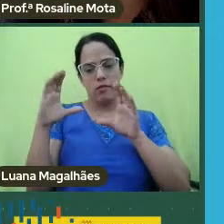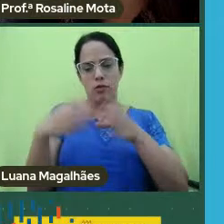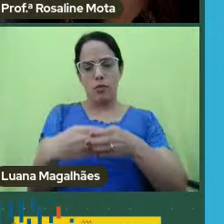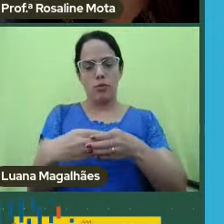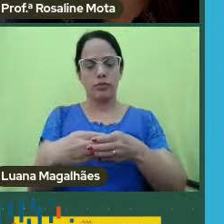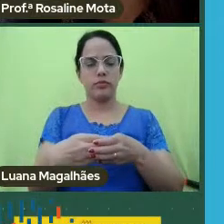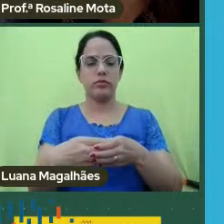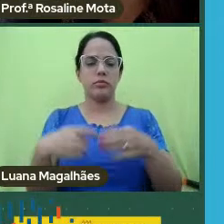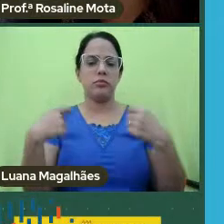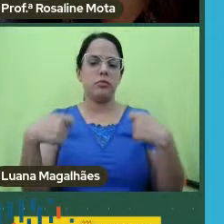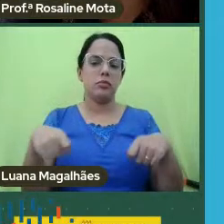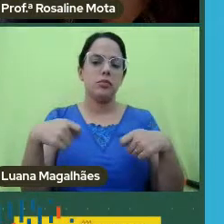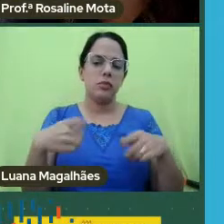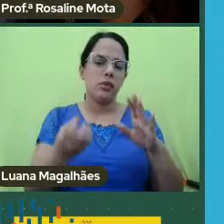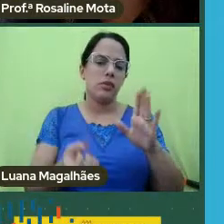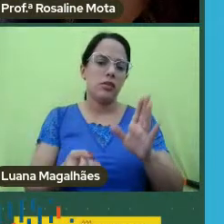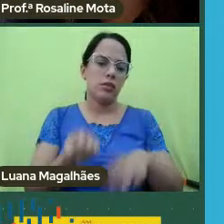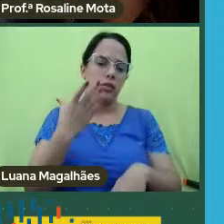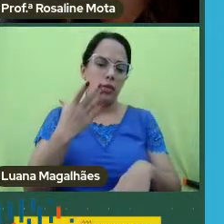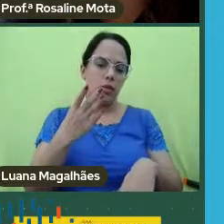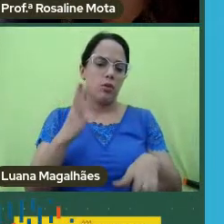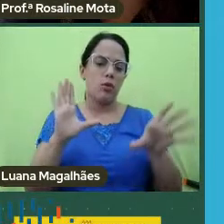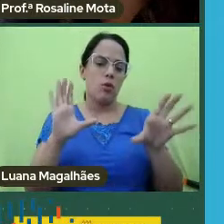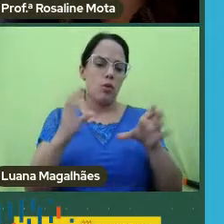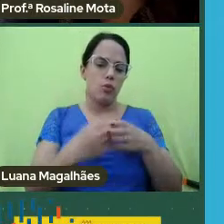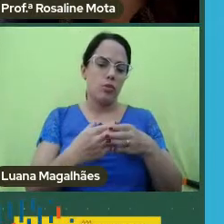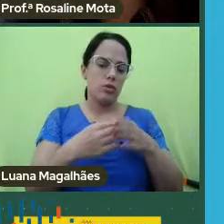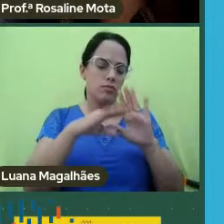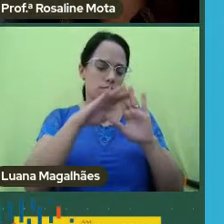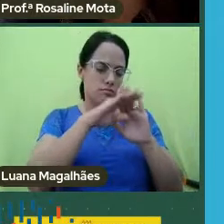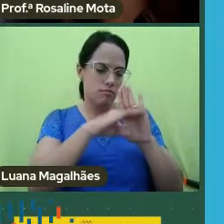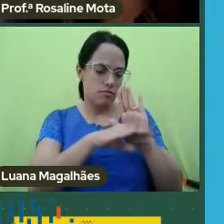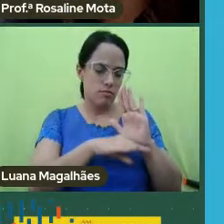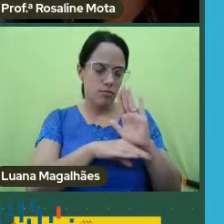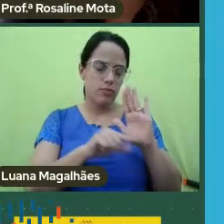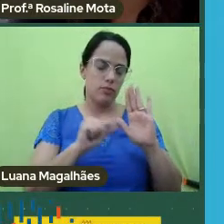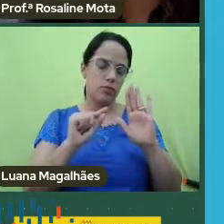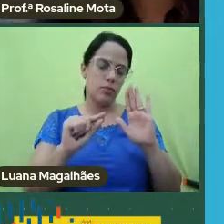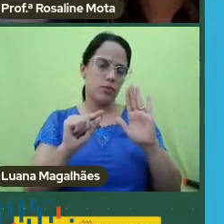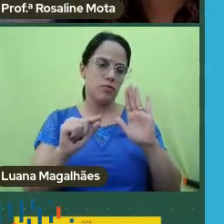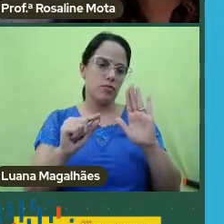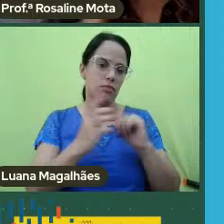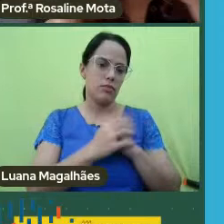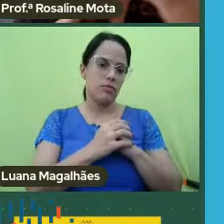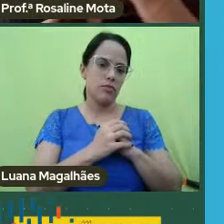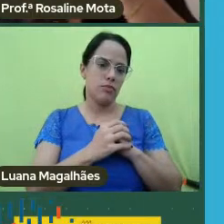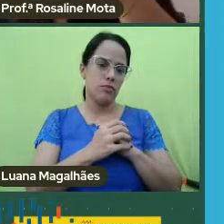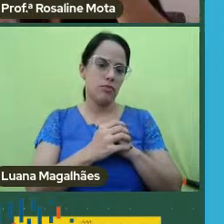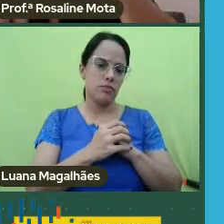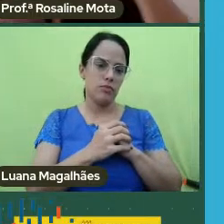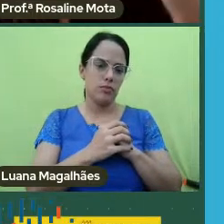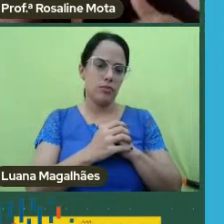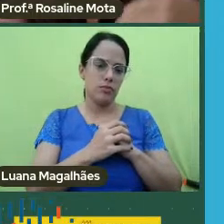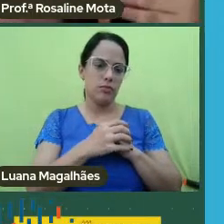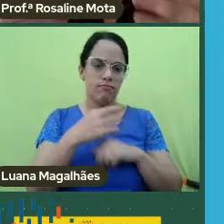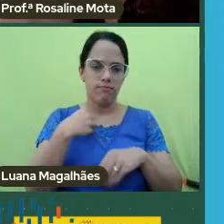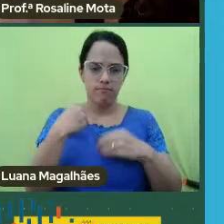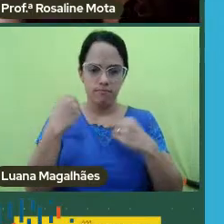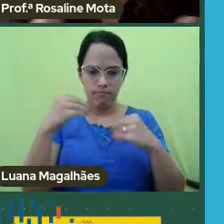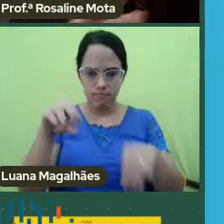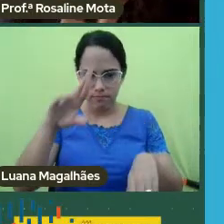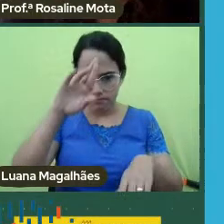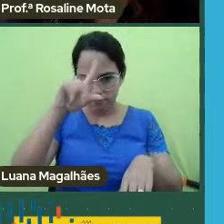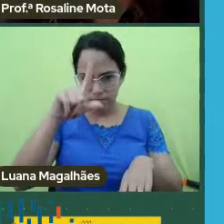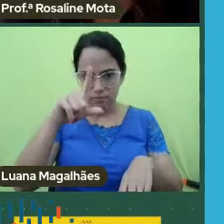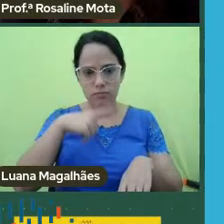É necessário criar, na verdade, subcomissões, né, dentro da... Eu coloquei ali errado, me perdoe, mas, na verdade,